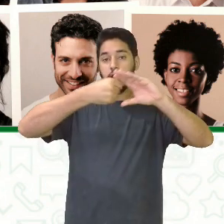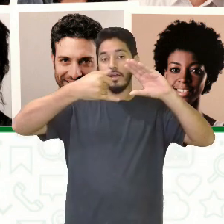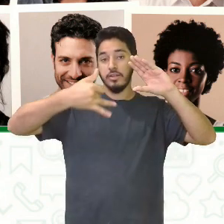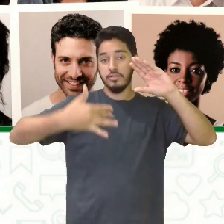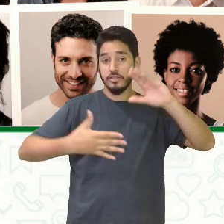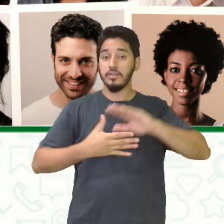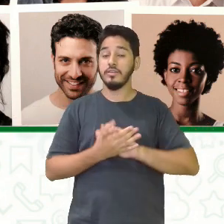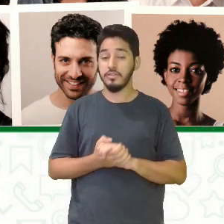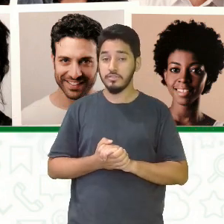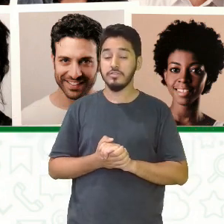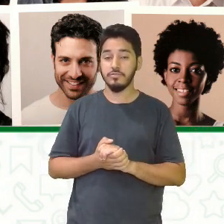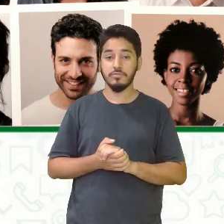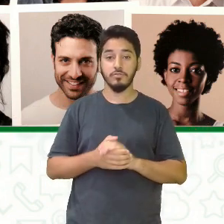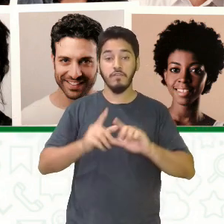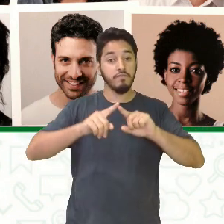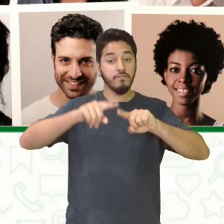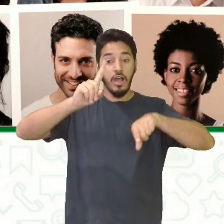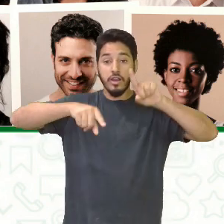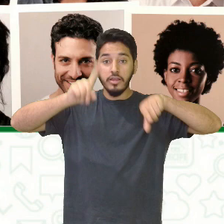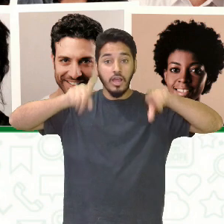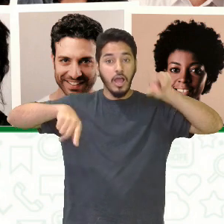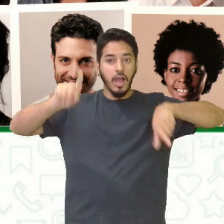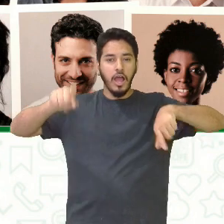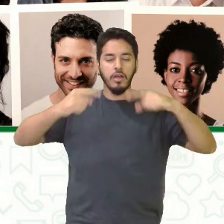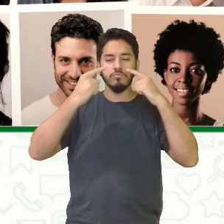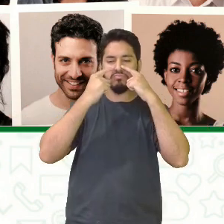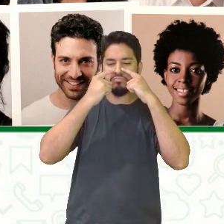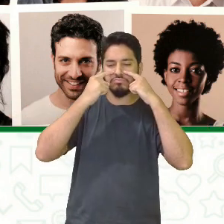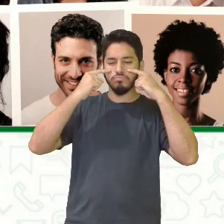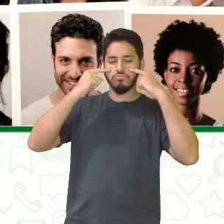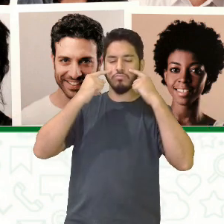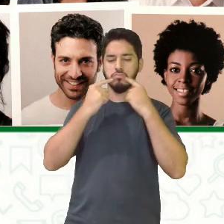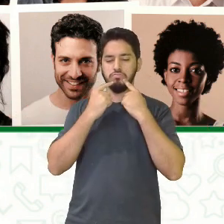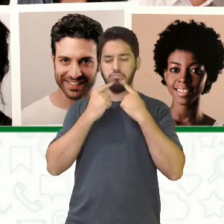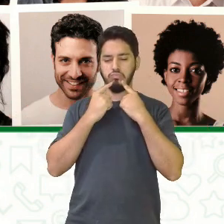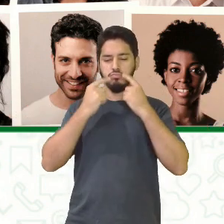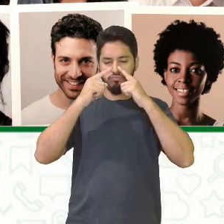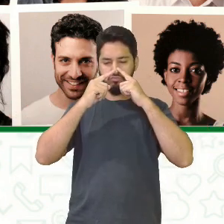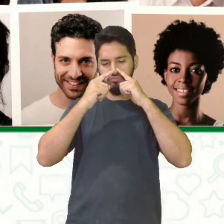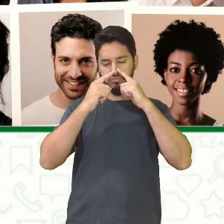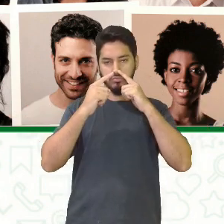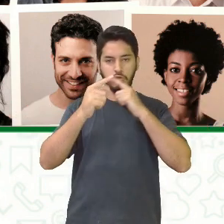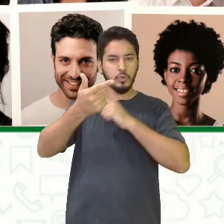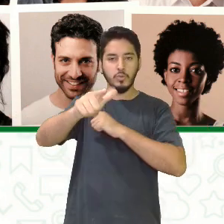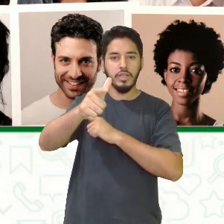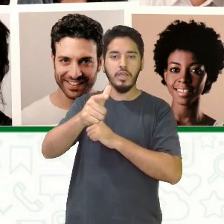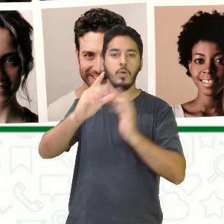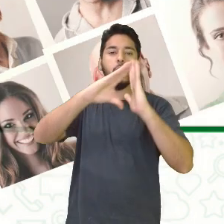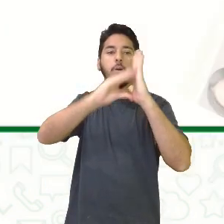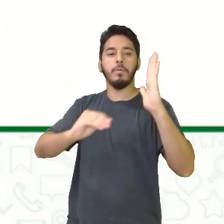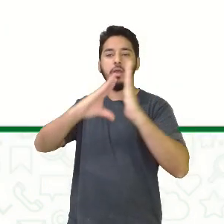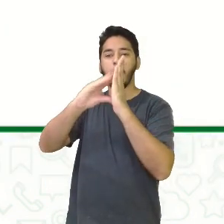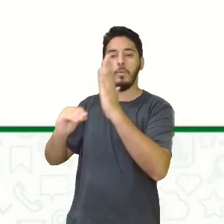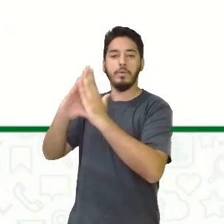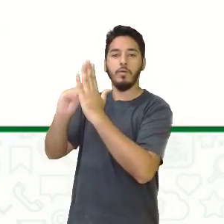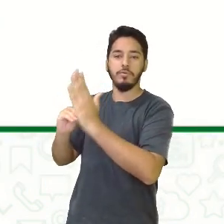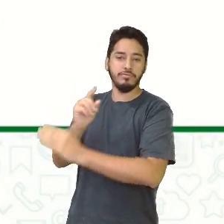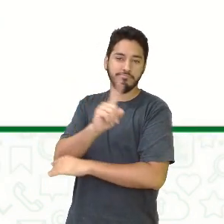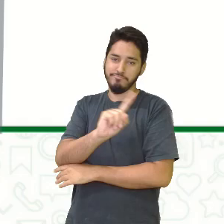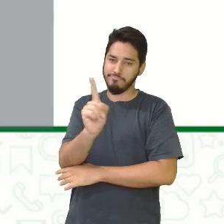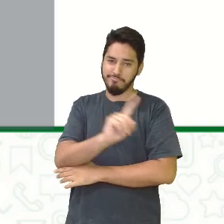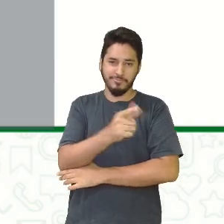características, né? Dos mais variados traços. Não temos aquele traço que vai definir o povo